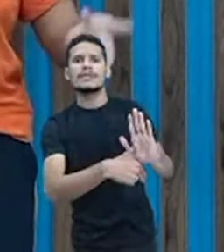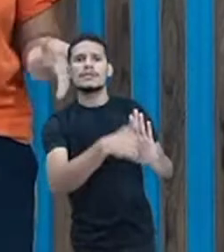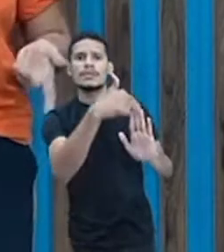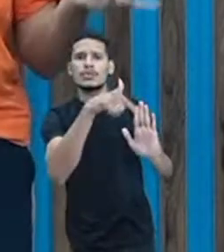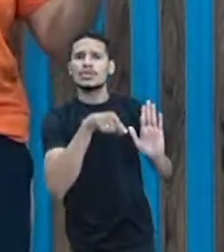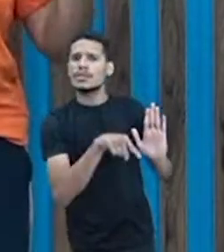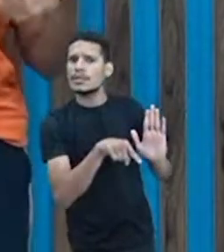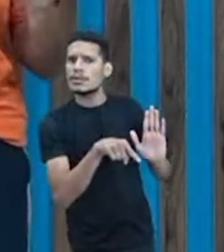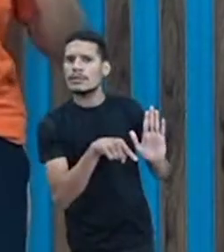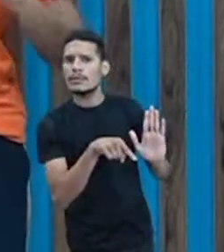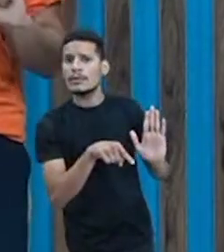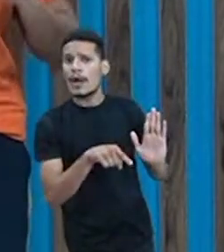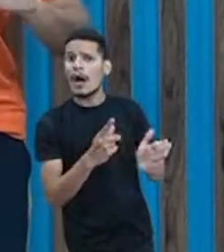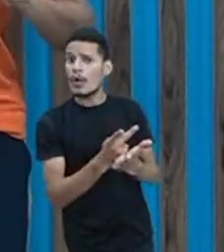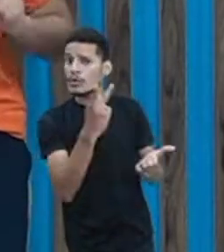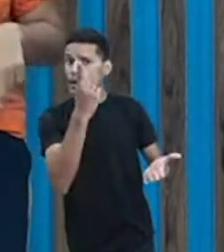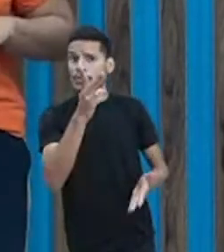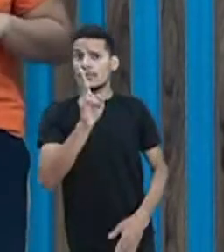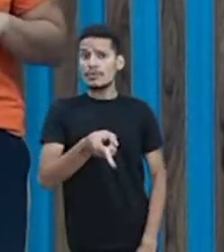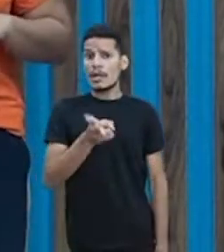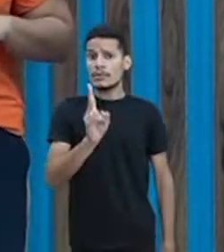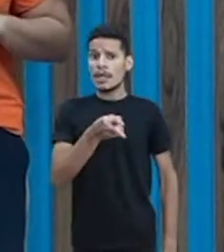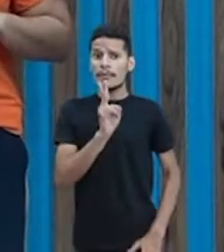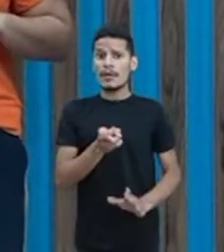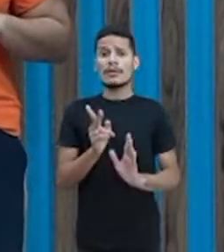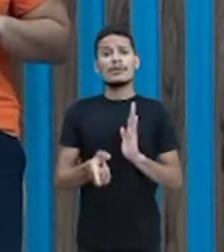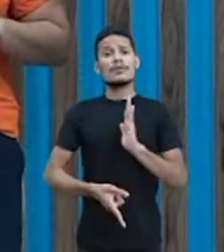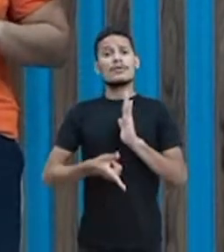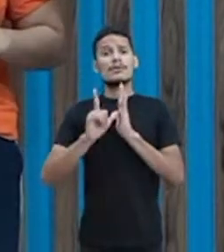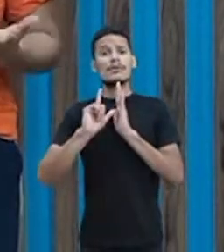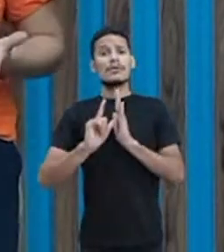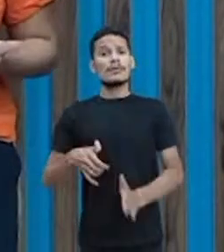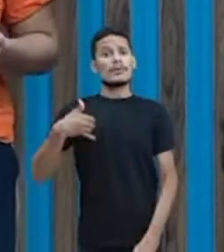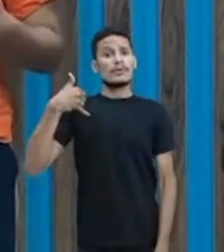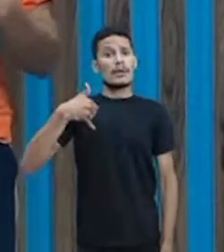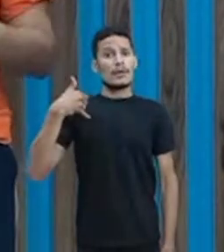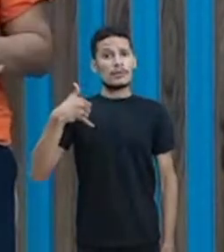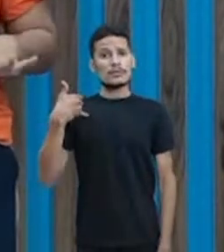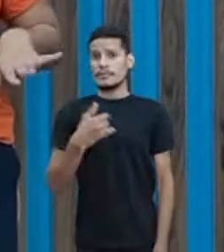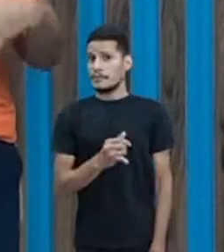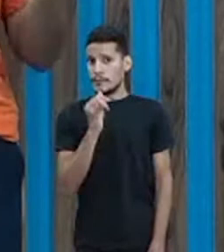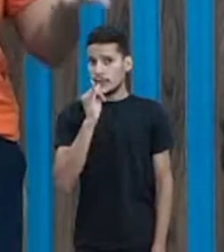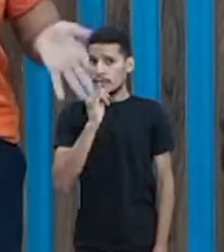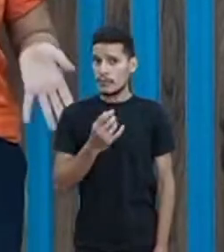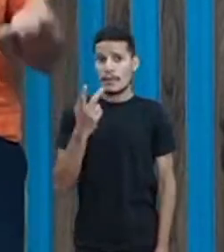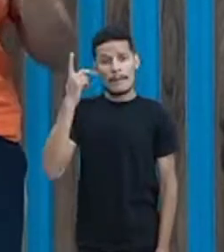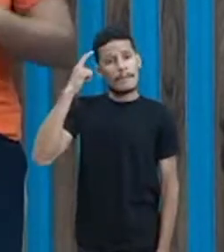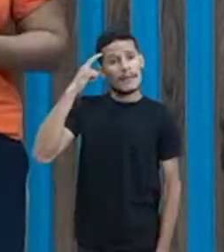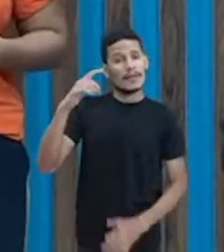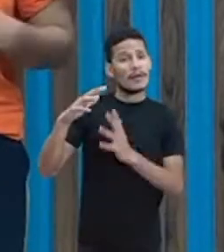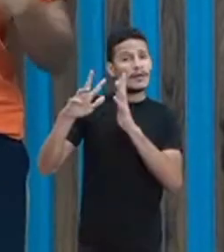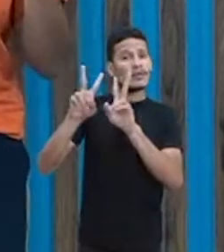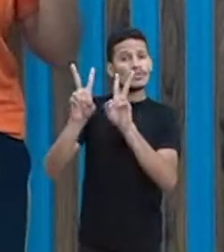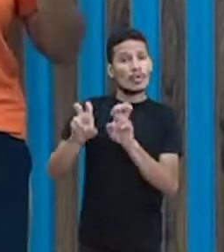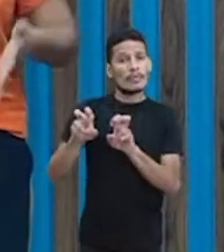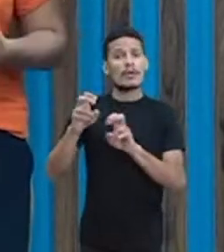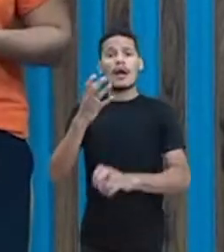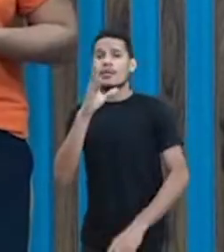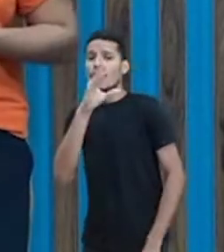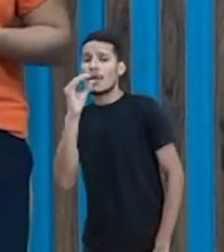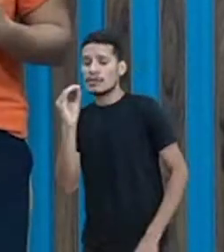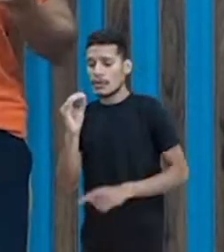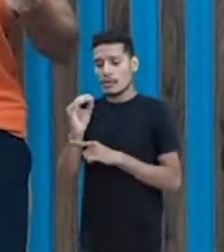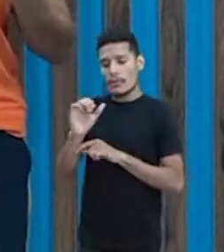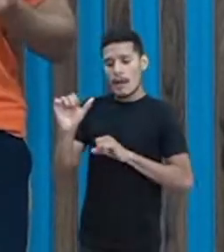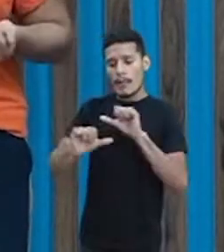Intervenções essas que estão acontecendo cada vez mais cedo. E se a gente pensar, por exemplo, em um adolescente modificando seu corpo de maneira